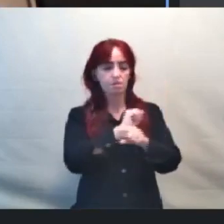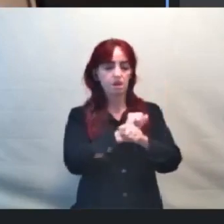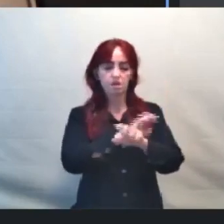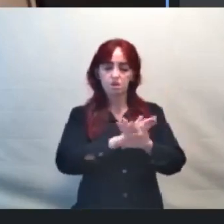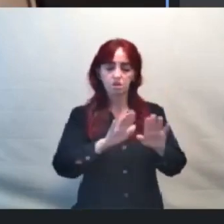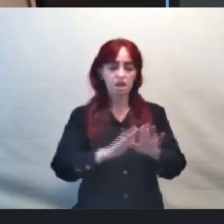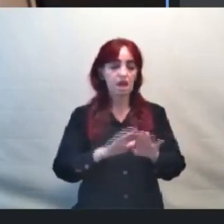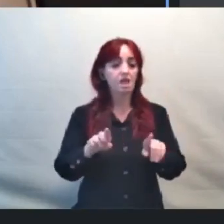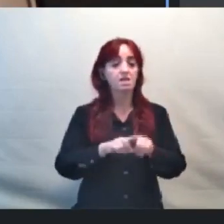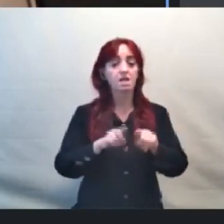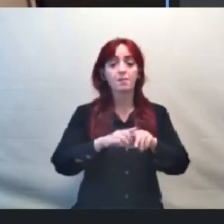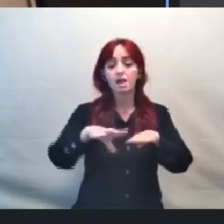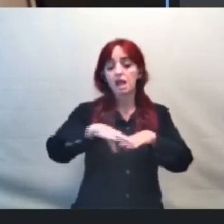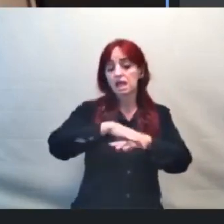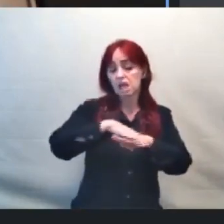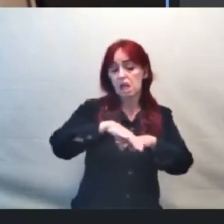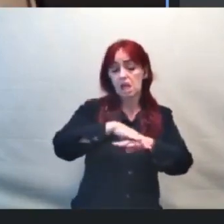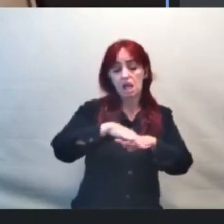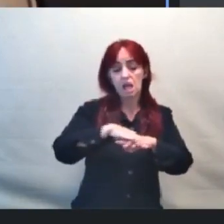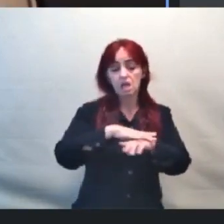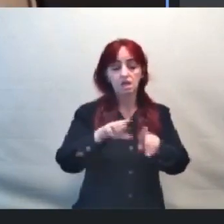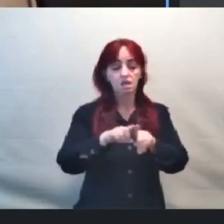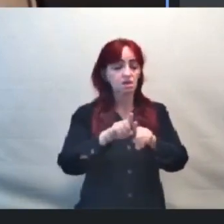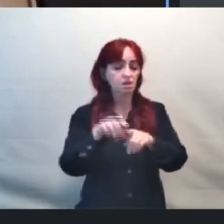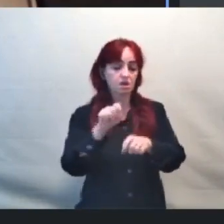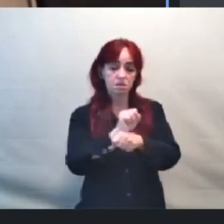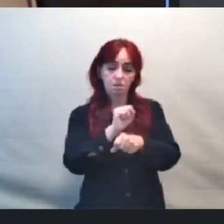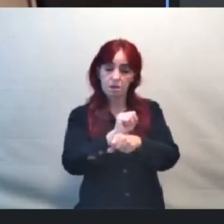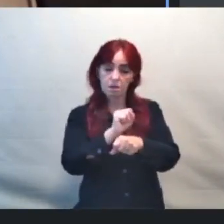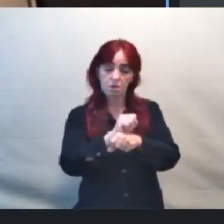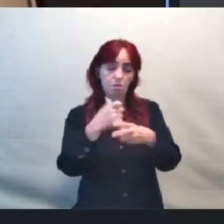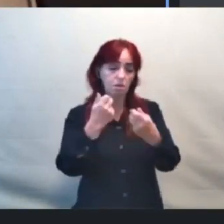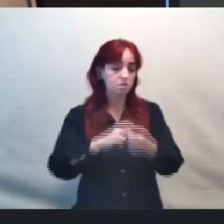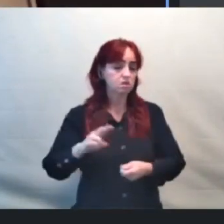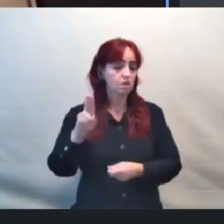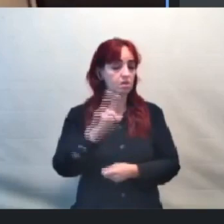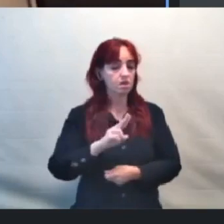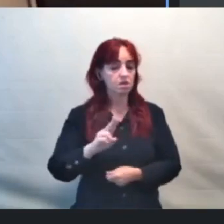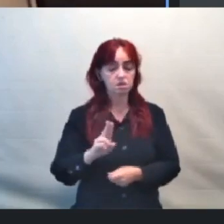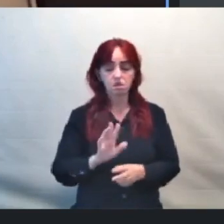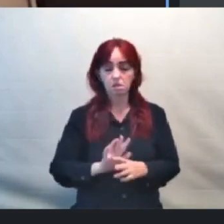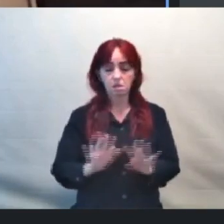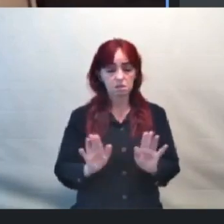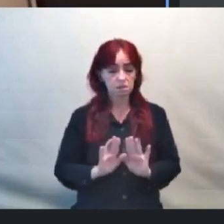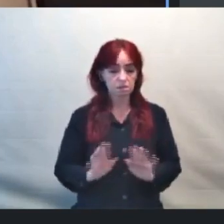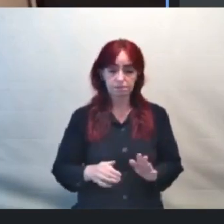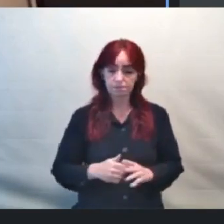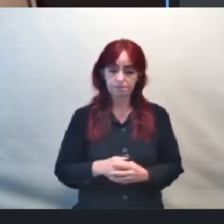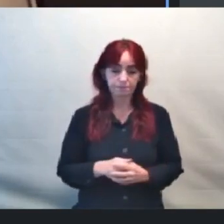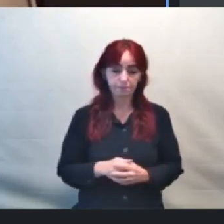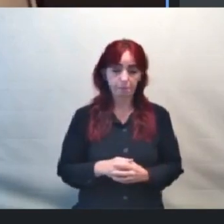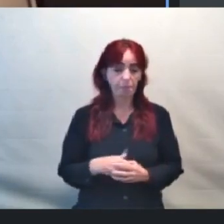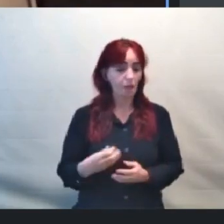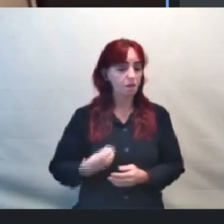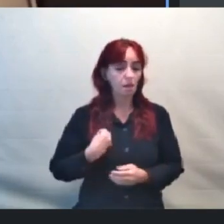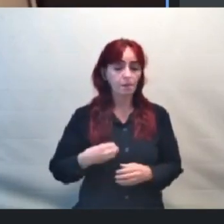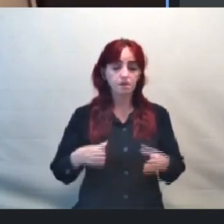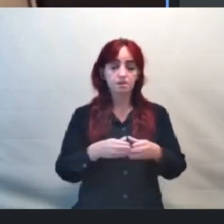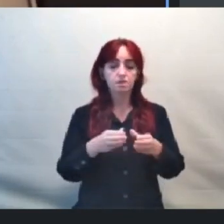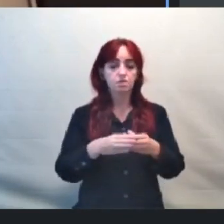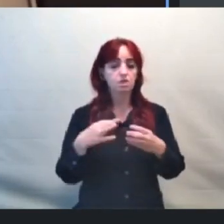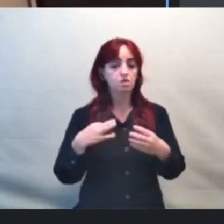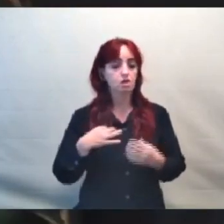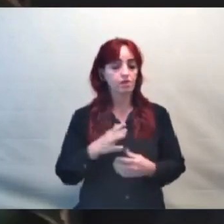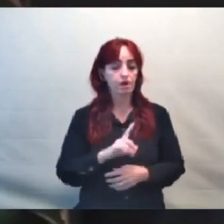escolar, que também não é uma unanimidade na nossa rede. Isso não faz mais parte do kit de uniforme. Pois não.